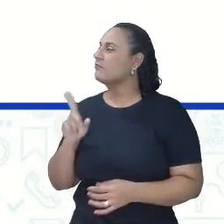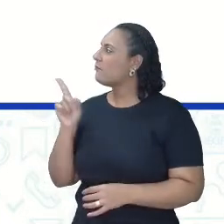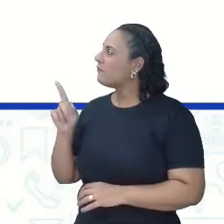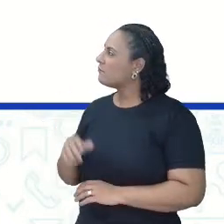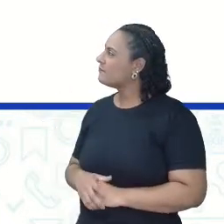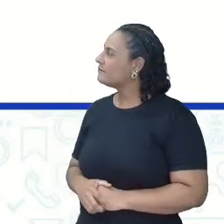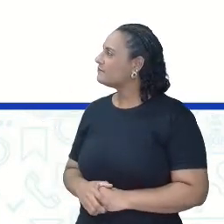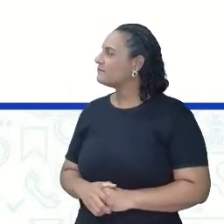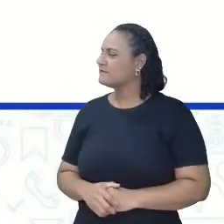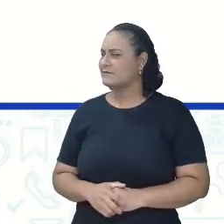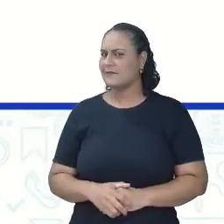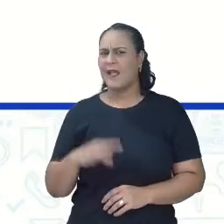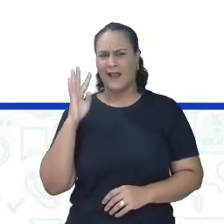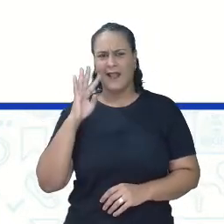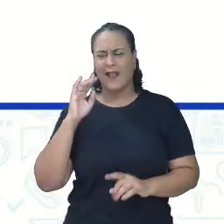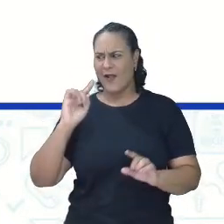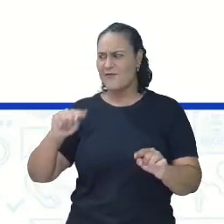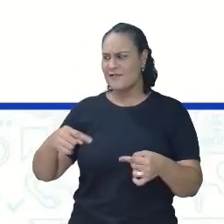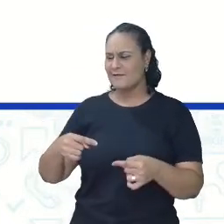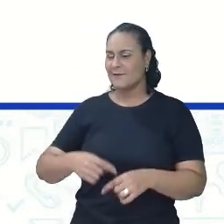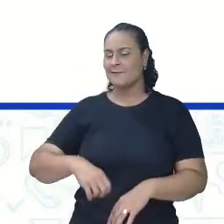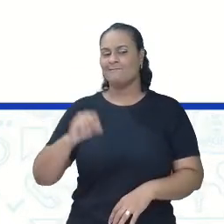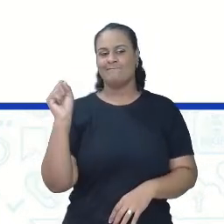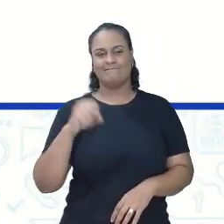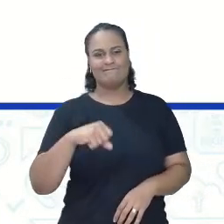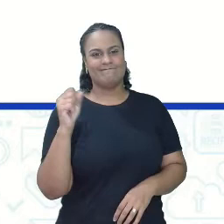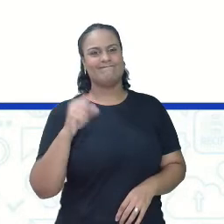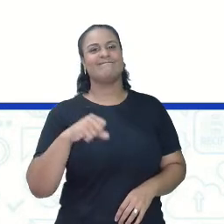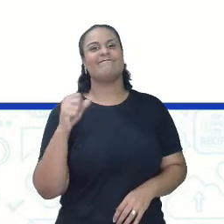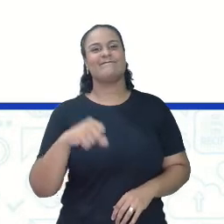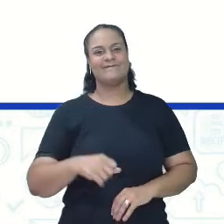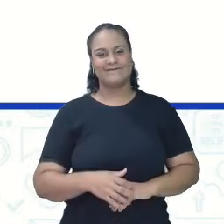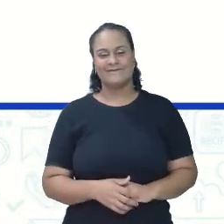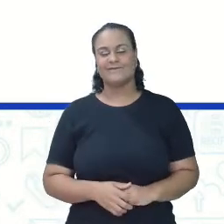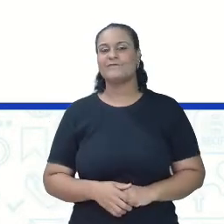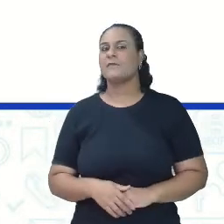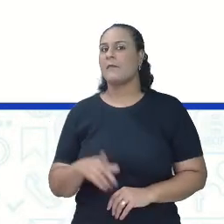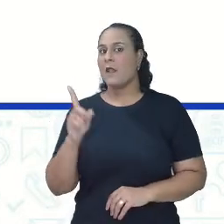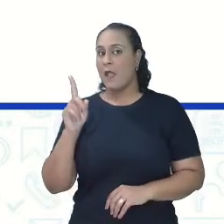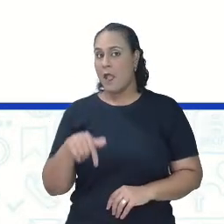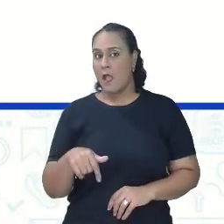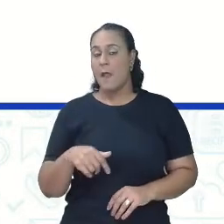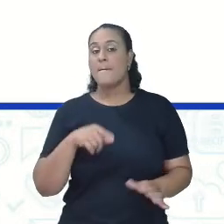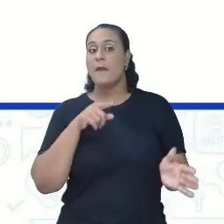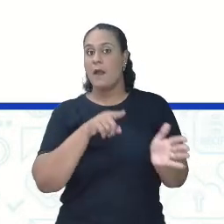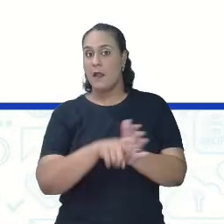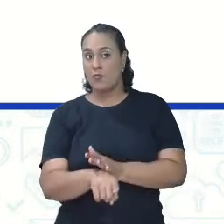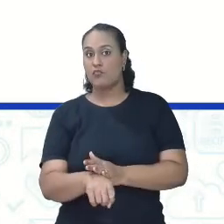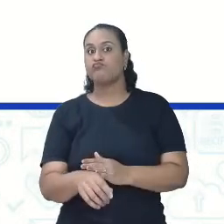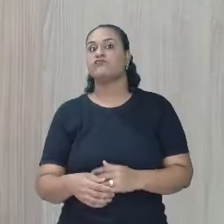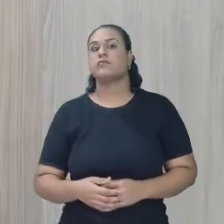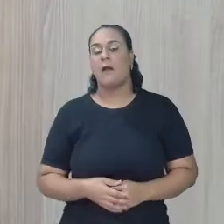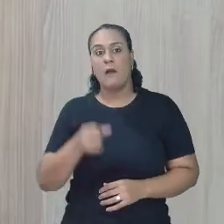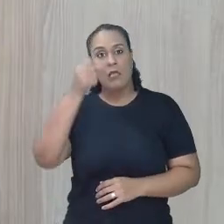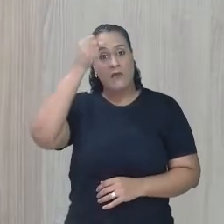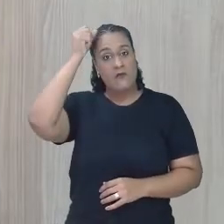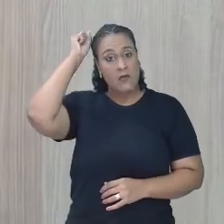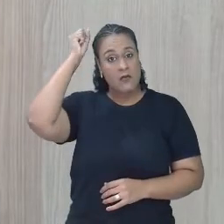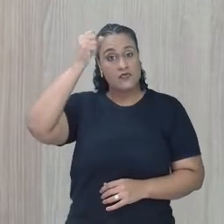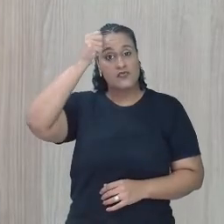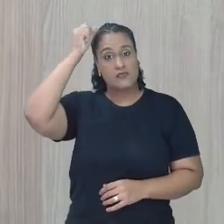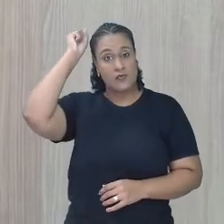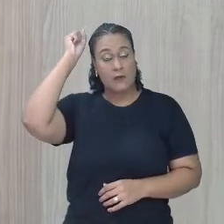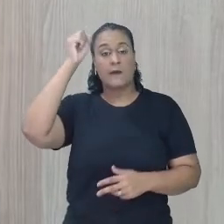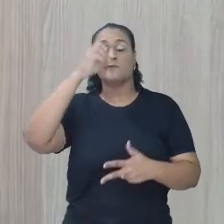tá? Tá top de verdade. E assim, isso aí, gente, isso aí é questão de vestibular, viu? É questão de vestibular, é